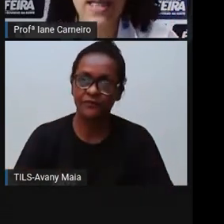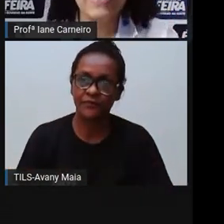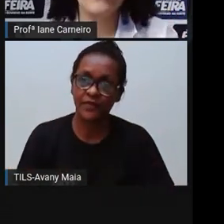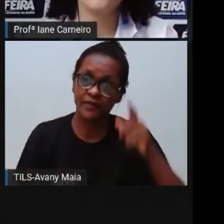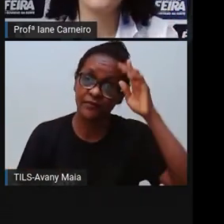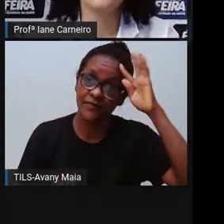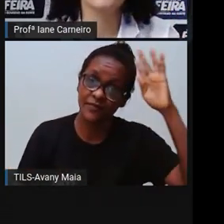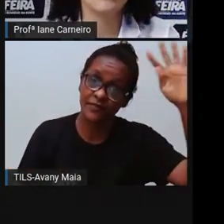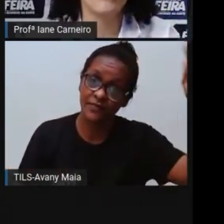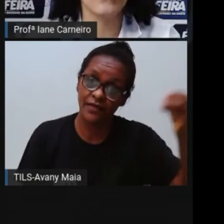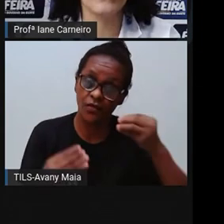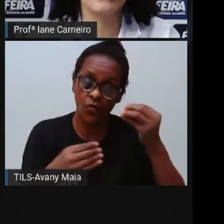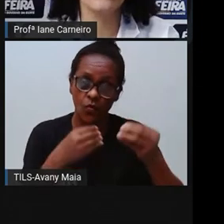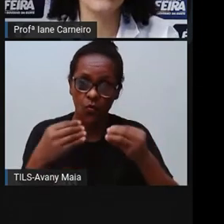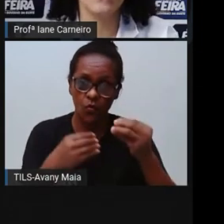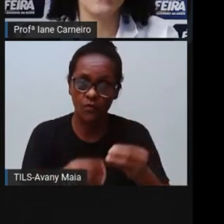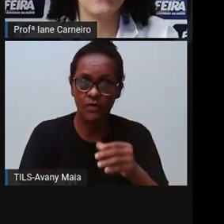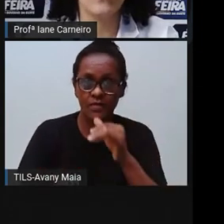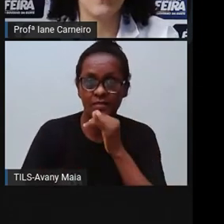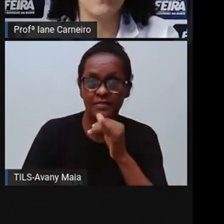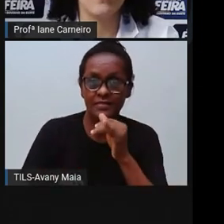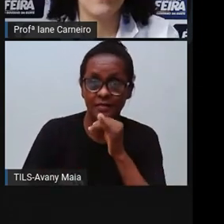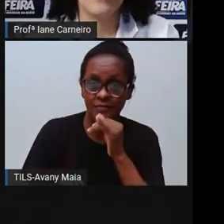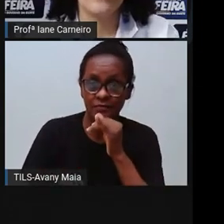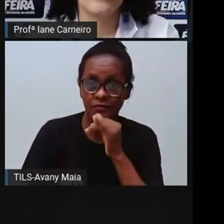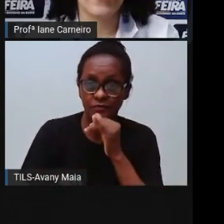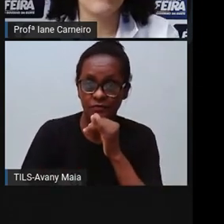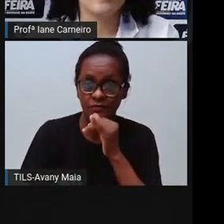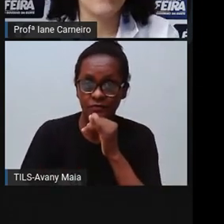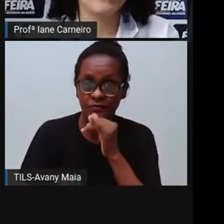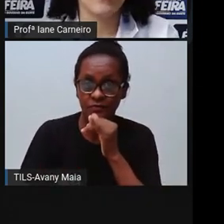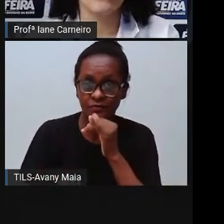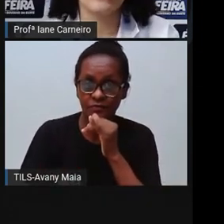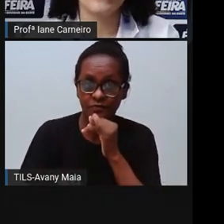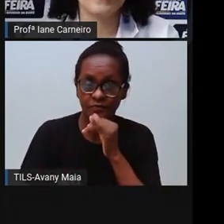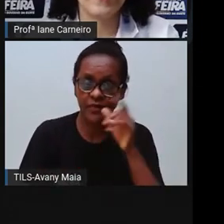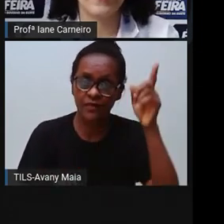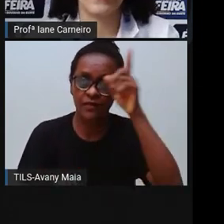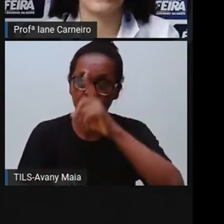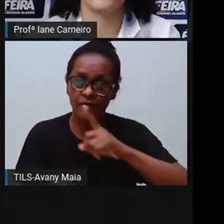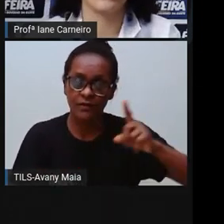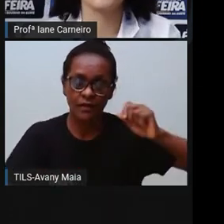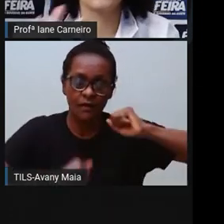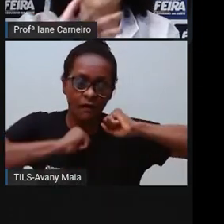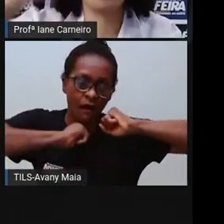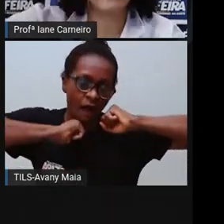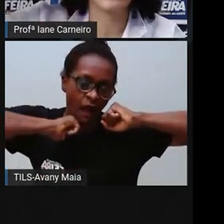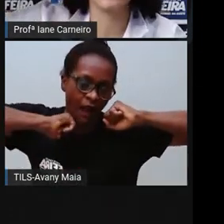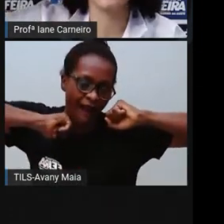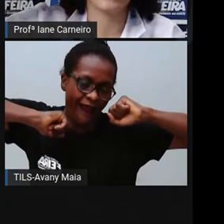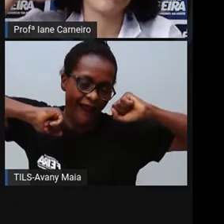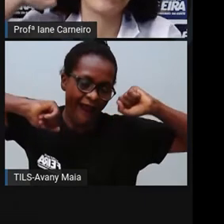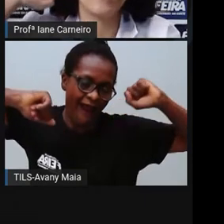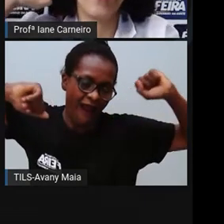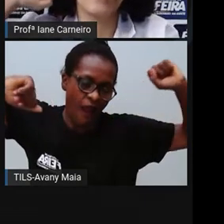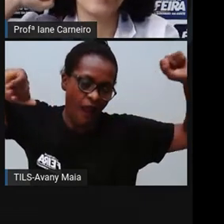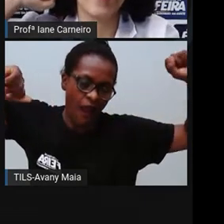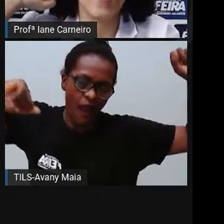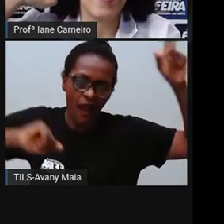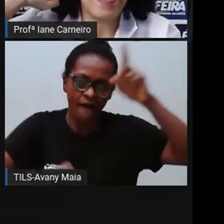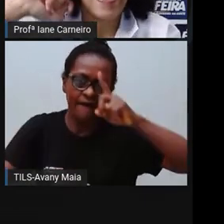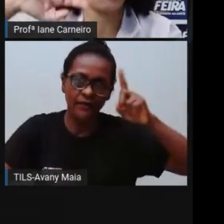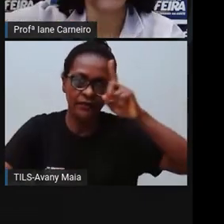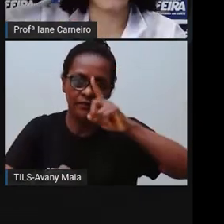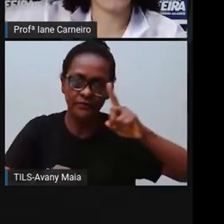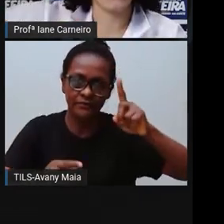gente. Então, vamos supor que no domingo, ó, o que é que você faz logo quando você, logo de manhãzinho, o que é que você faz?